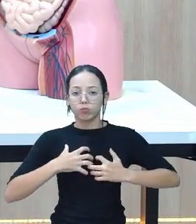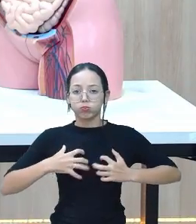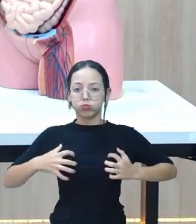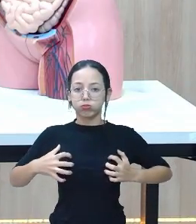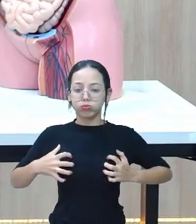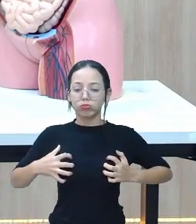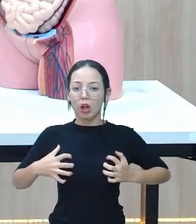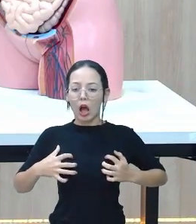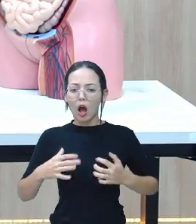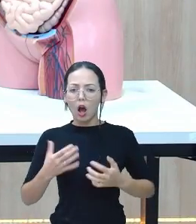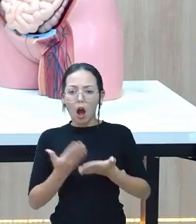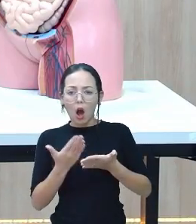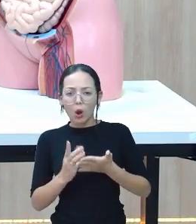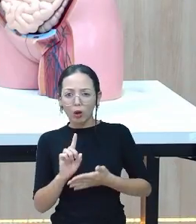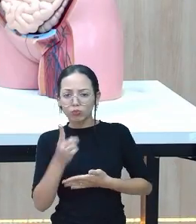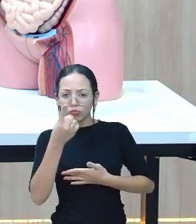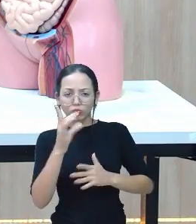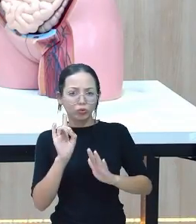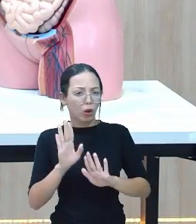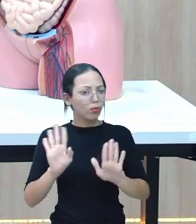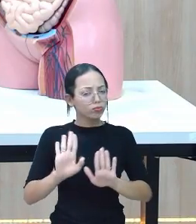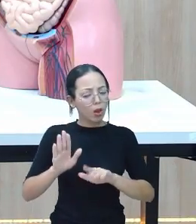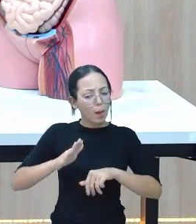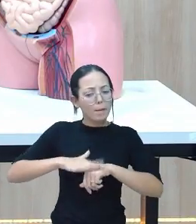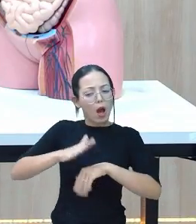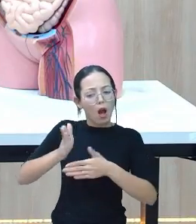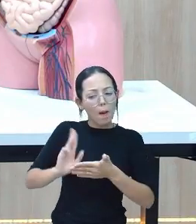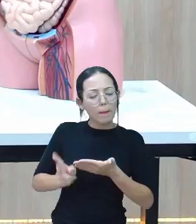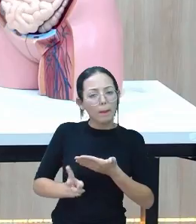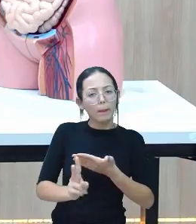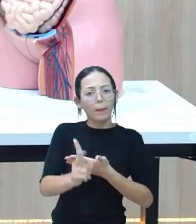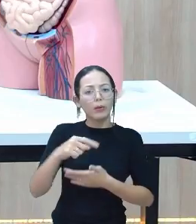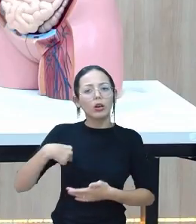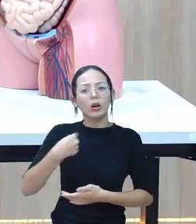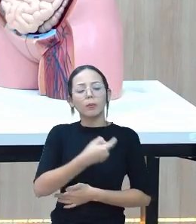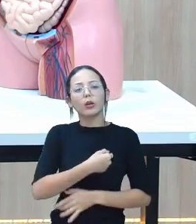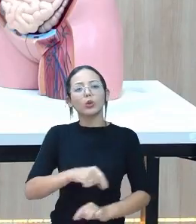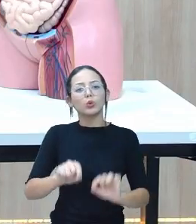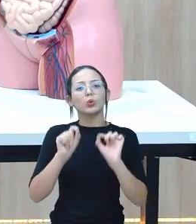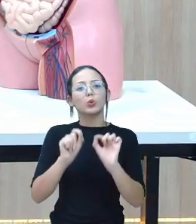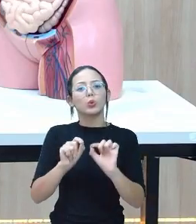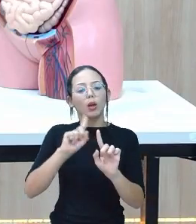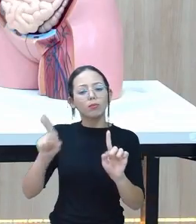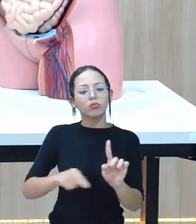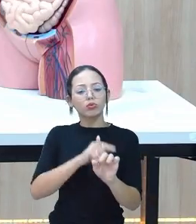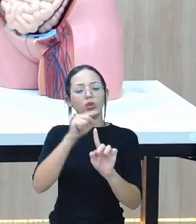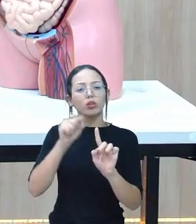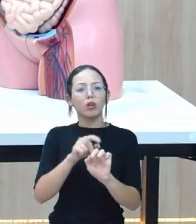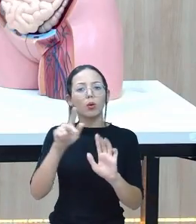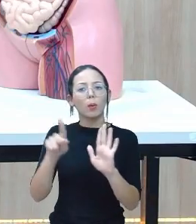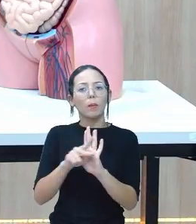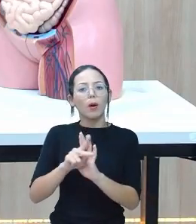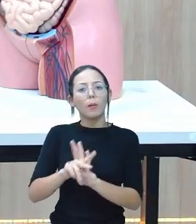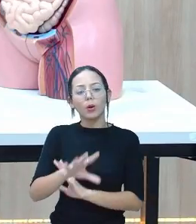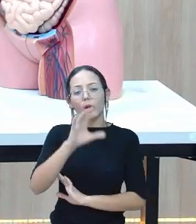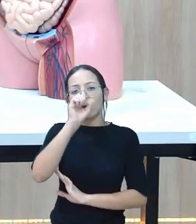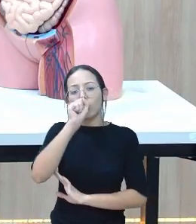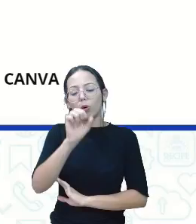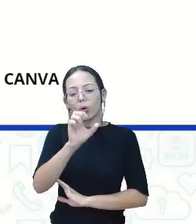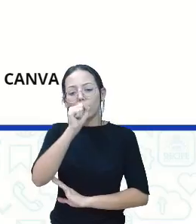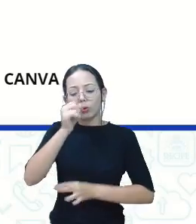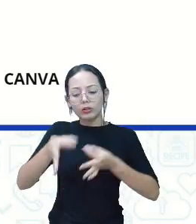ver isso em uma aula só. Vão ser mais aulas para que a gente possa chegar ao nosso grande objetivo, que é a respiração